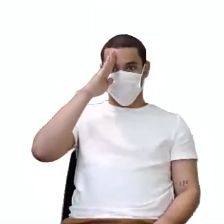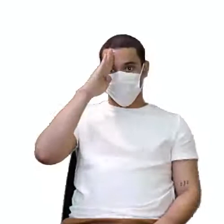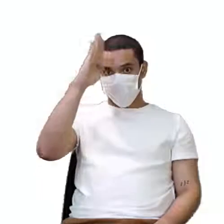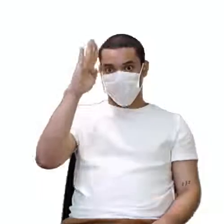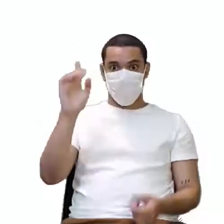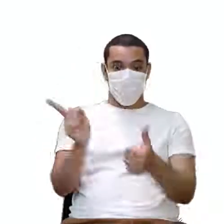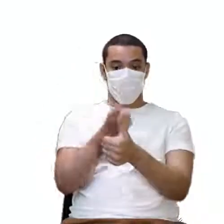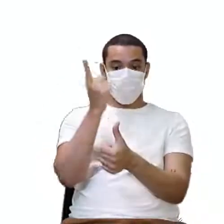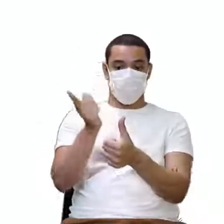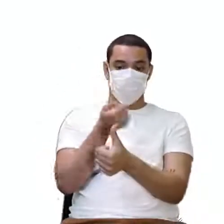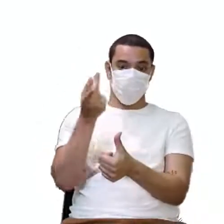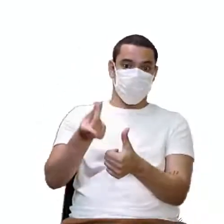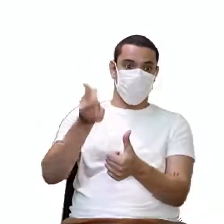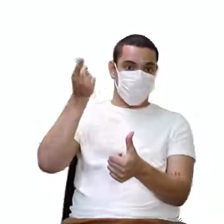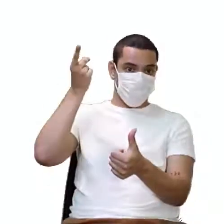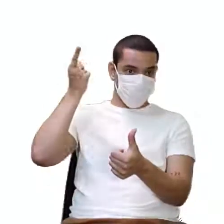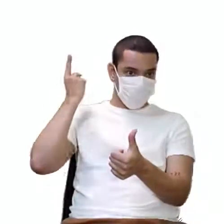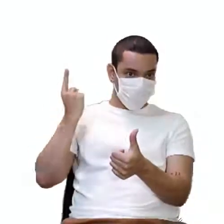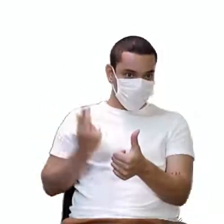primitivas.